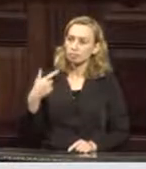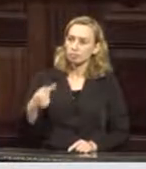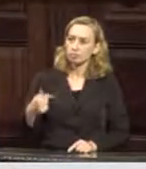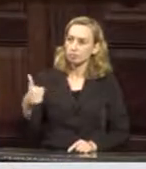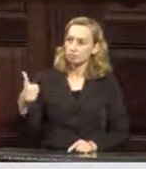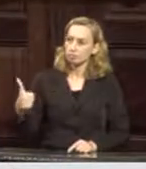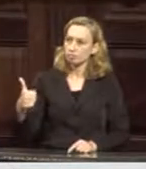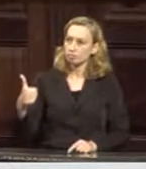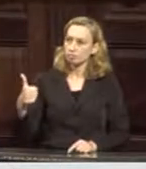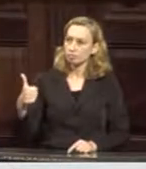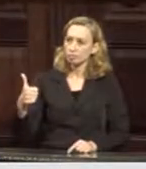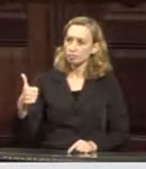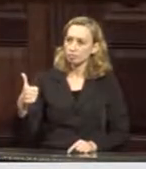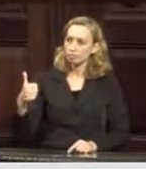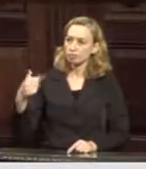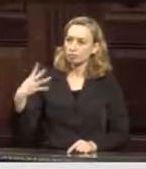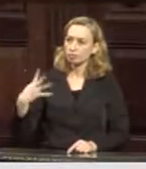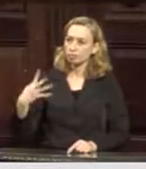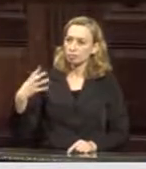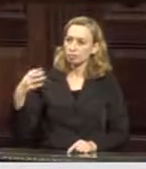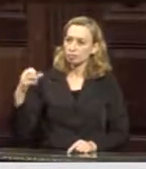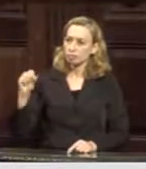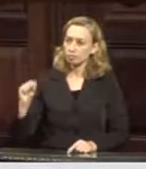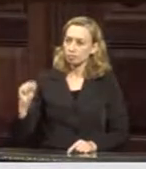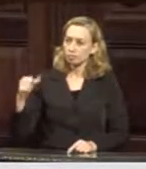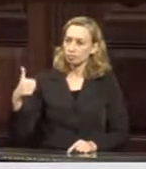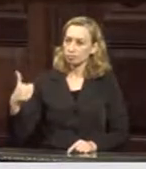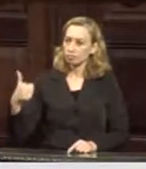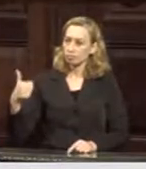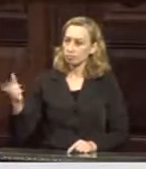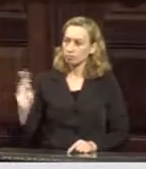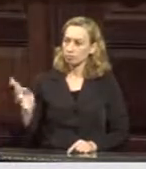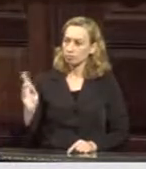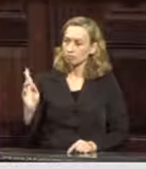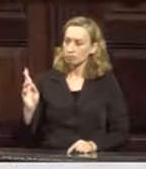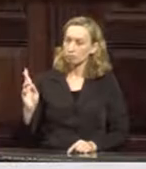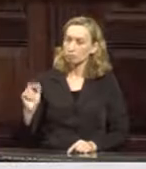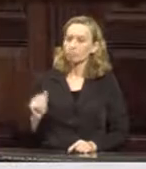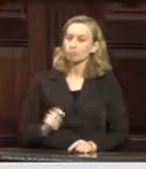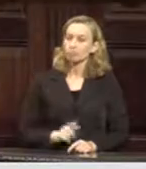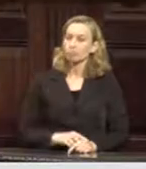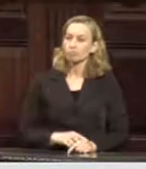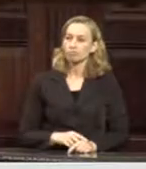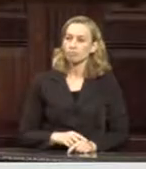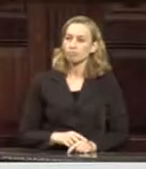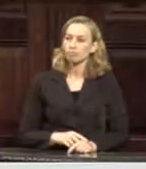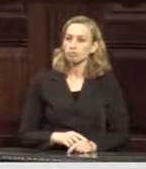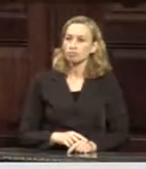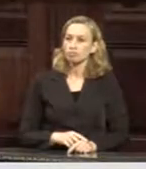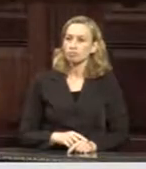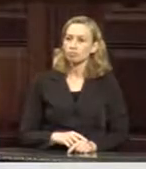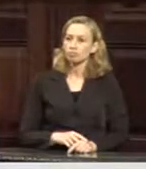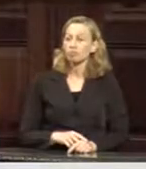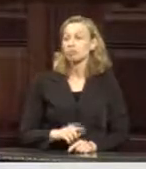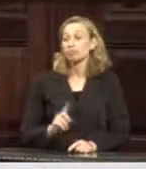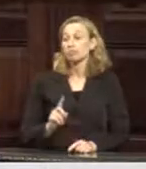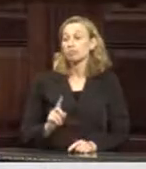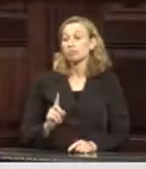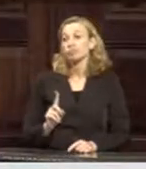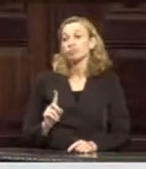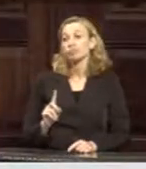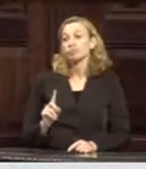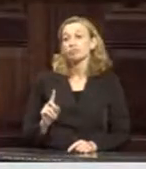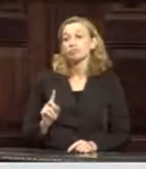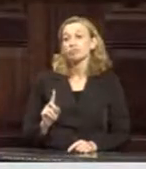R$ 381.491. Eu nem vou mencionar aqui as despesas relacionadas aos investimentos, porque essas estão longe de acontecer